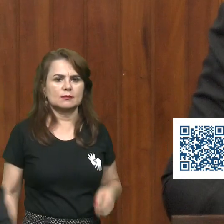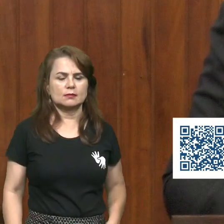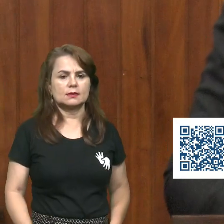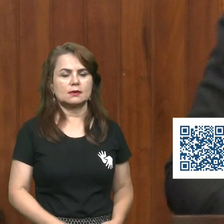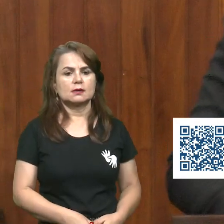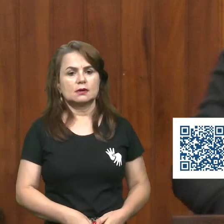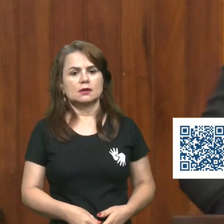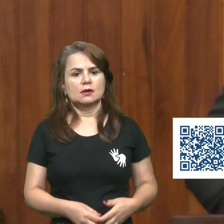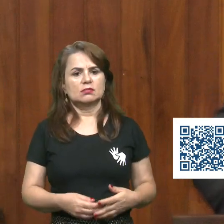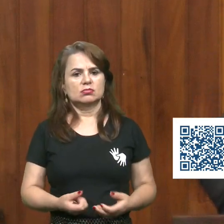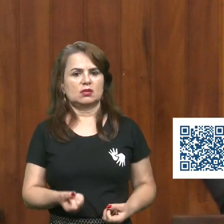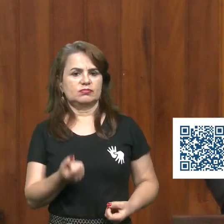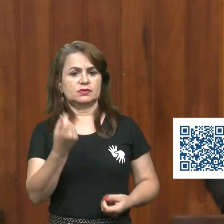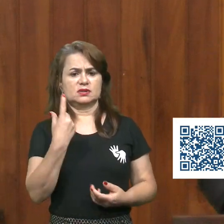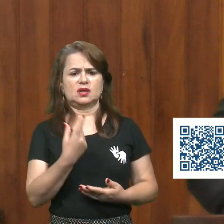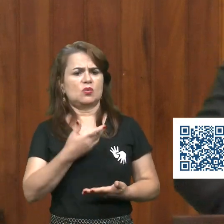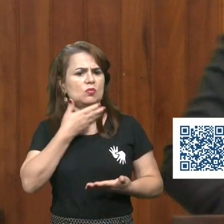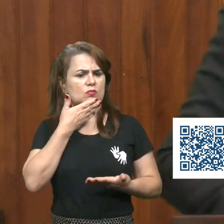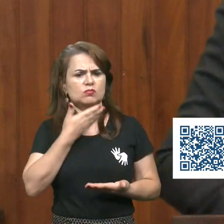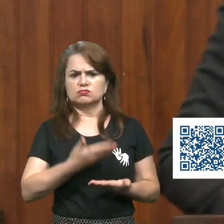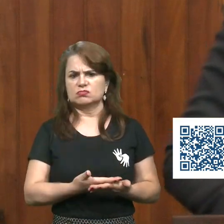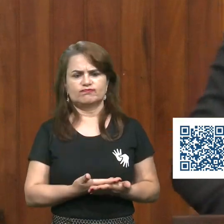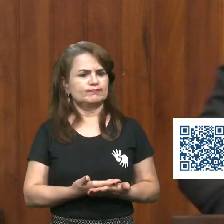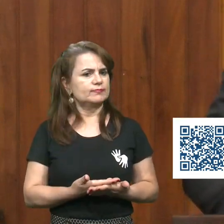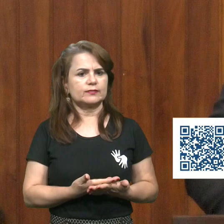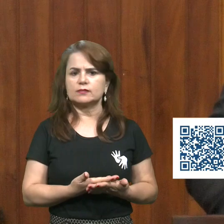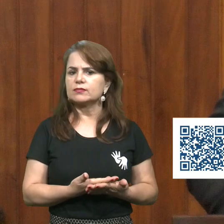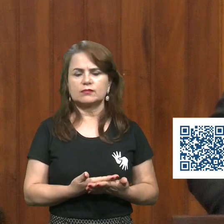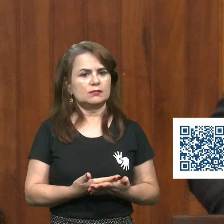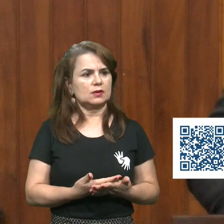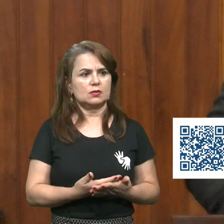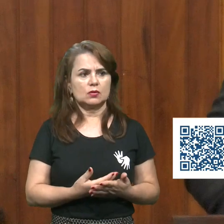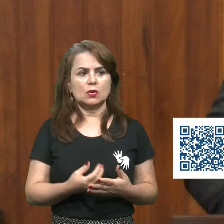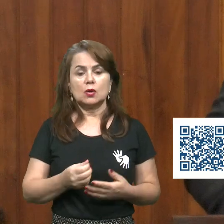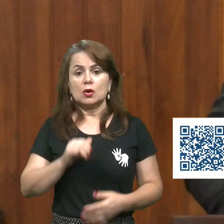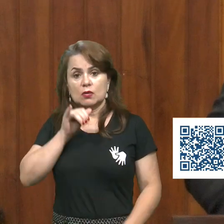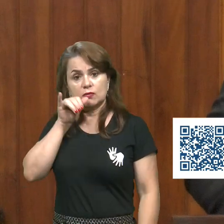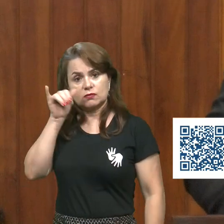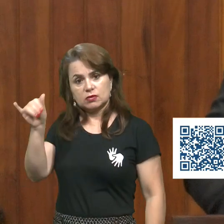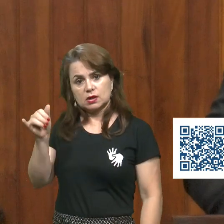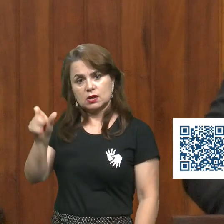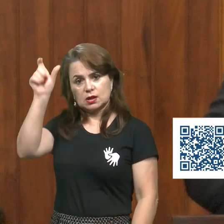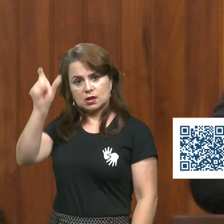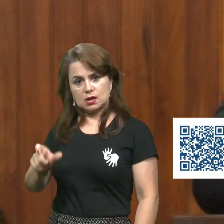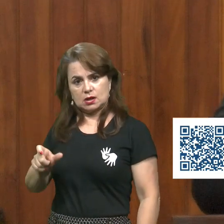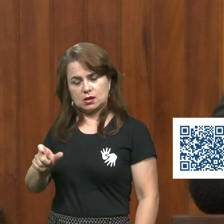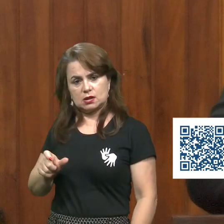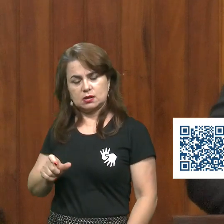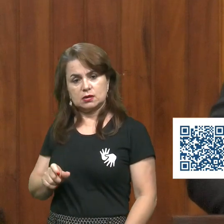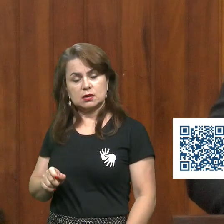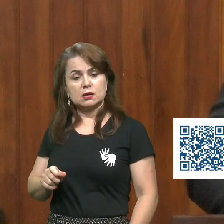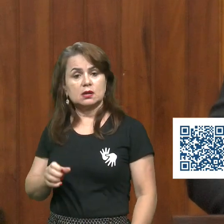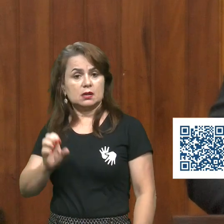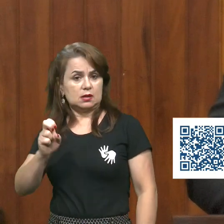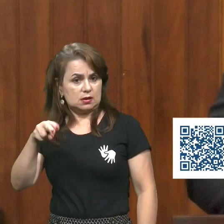É uma indignação, senhor presidente Eduardo Nascimento. Me dirijo a Vossa Excelência porque a Vossa Excelência votou pela abertura